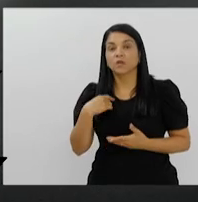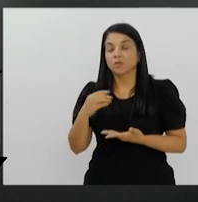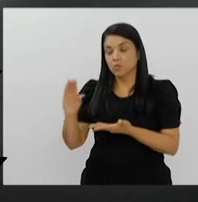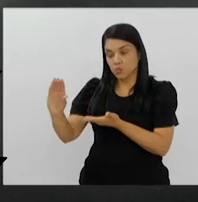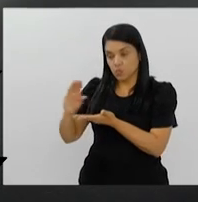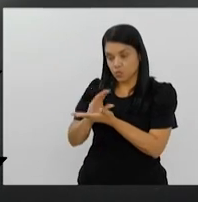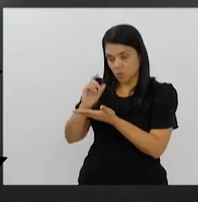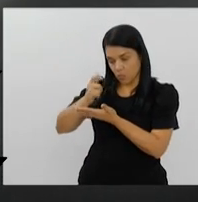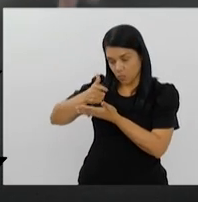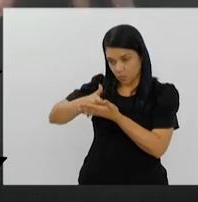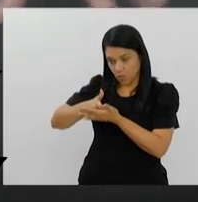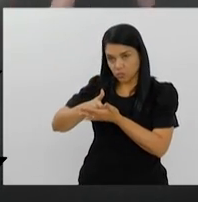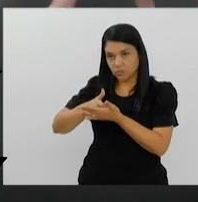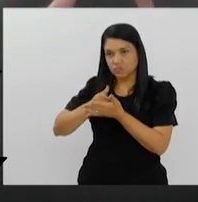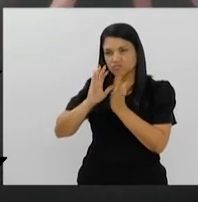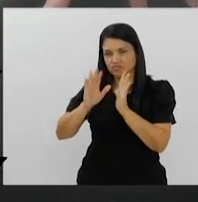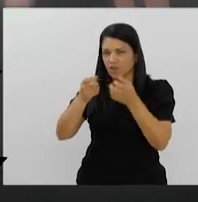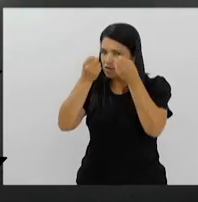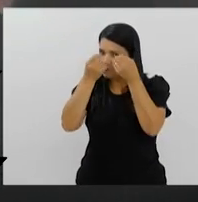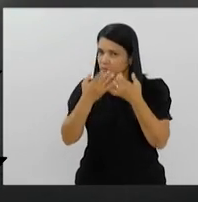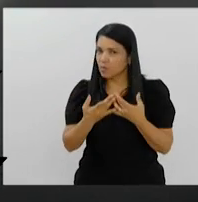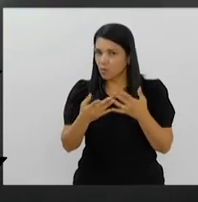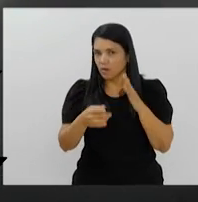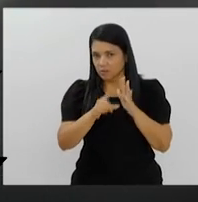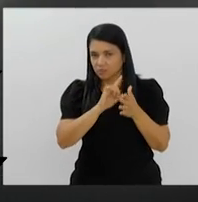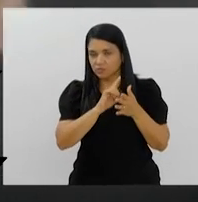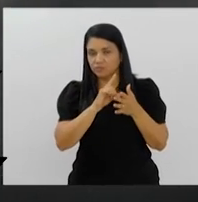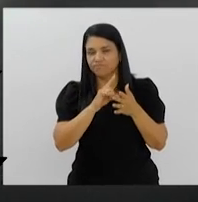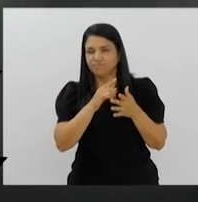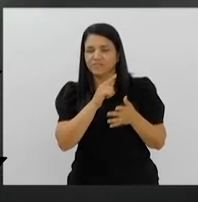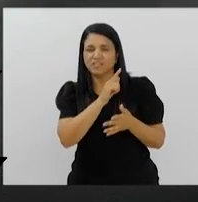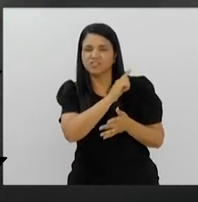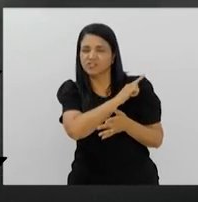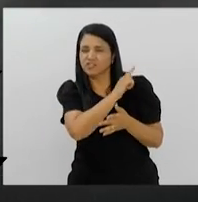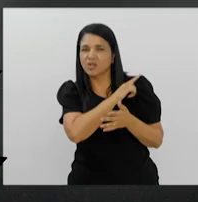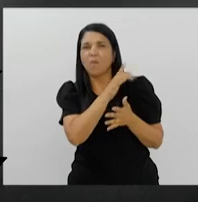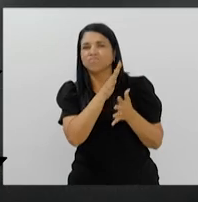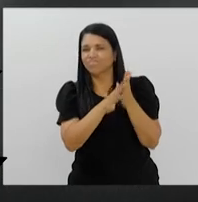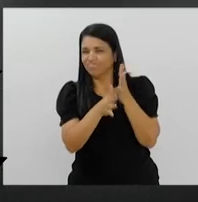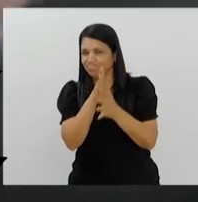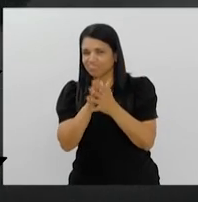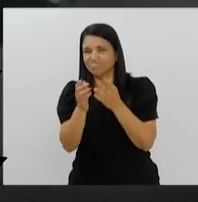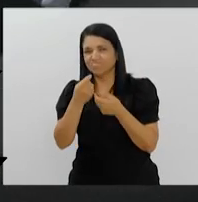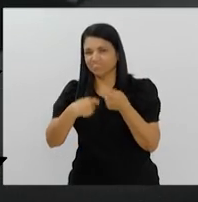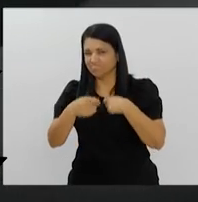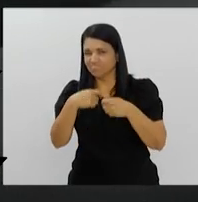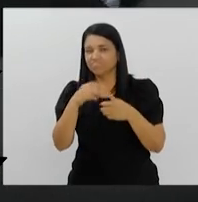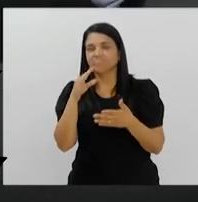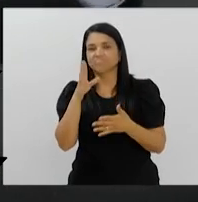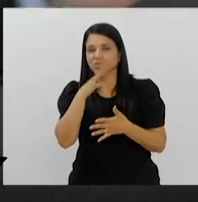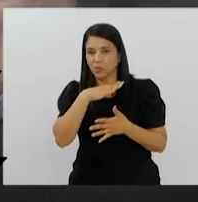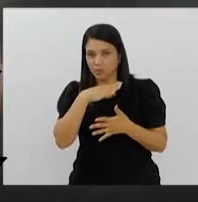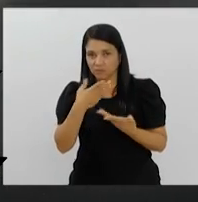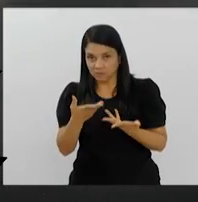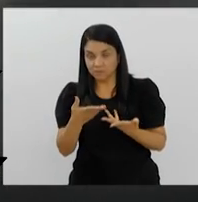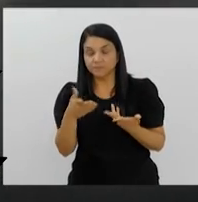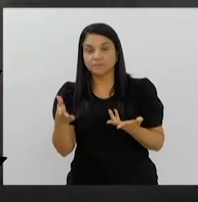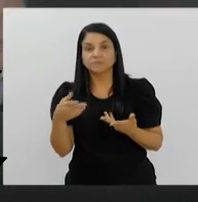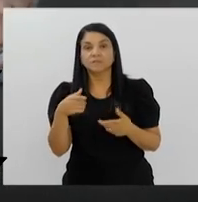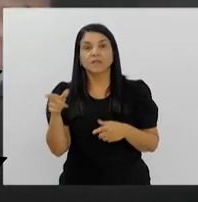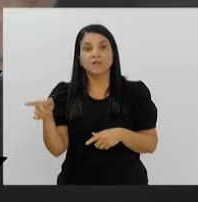que isso aí a gente falou ass isso já tá claro aqui problema de gestão tá nítido né então o que que nós vamos fazer esse canal que ele T que ele nos Colocou à